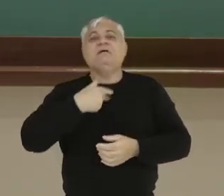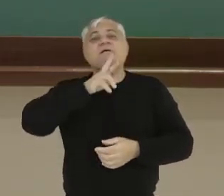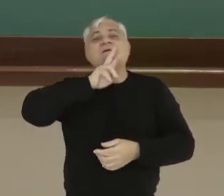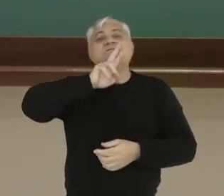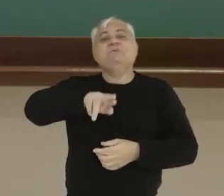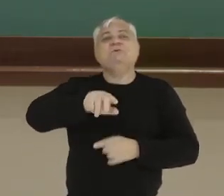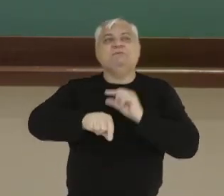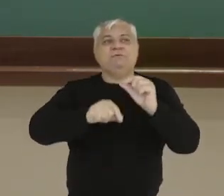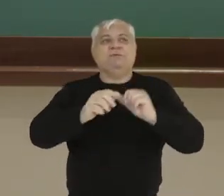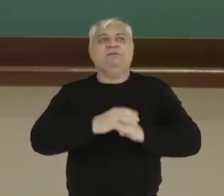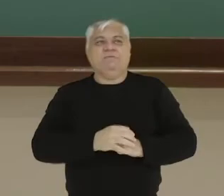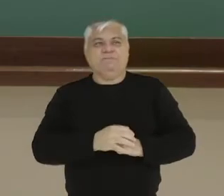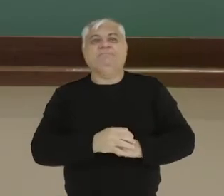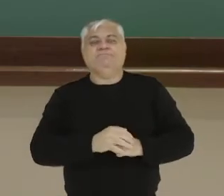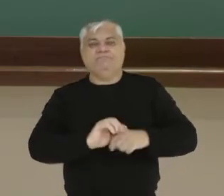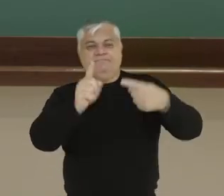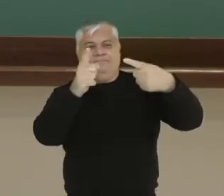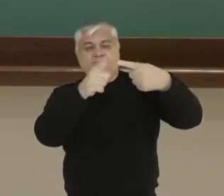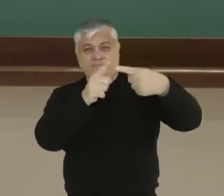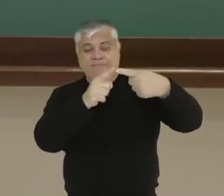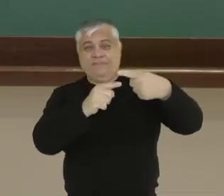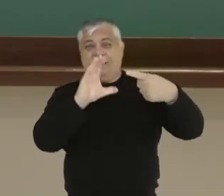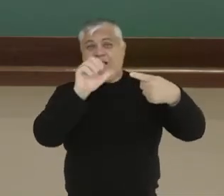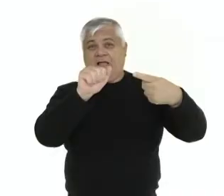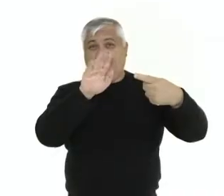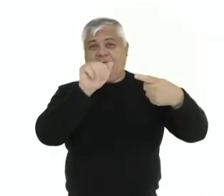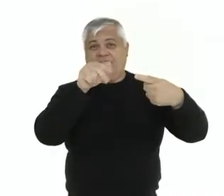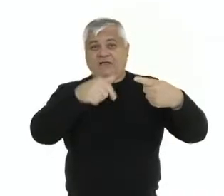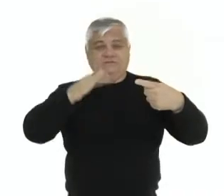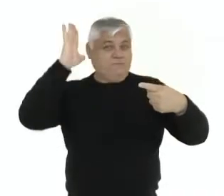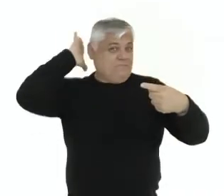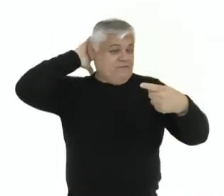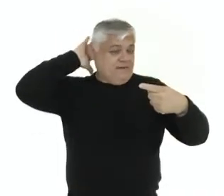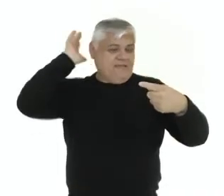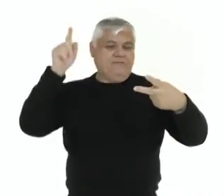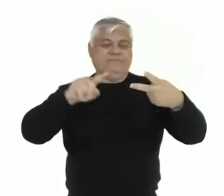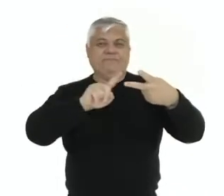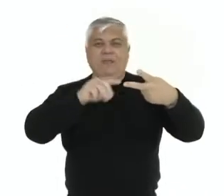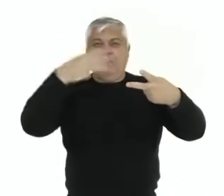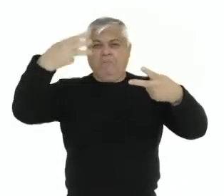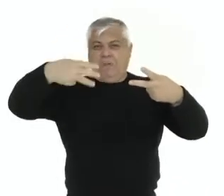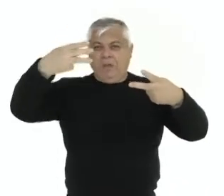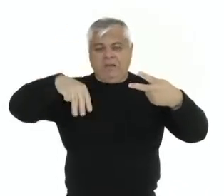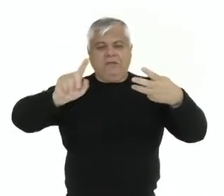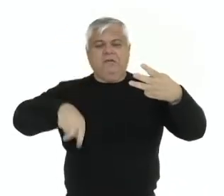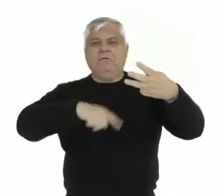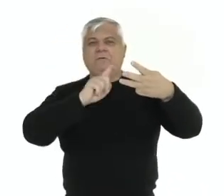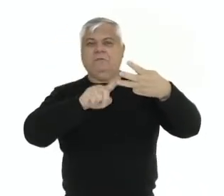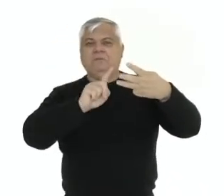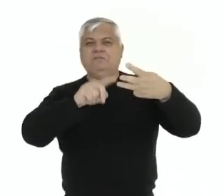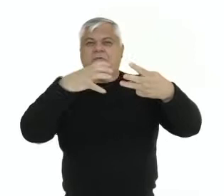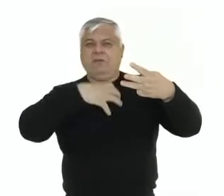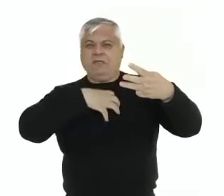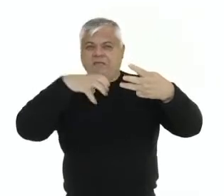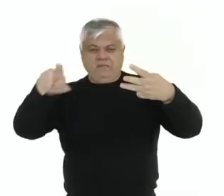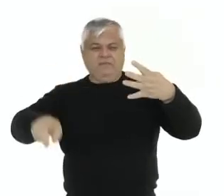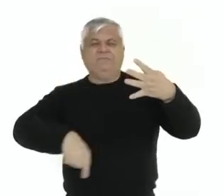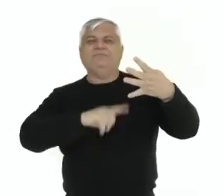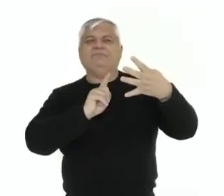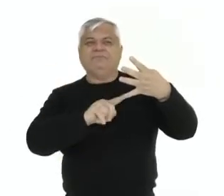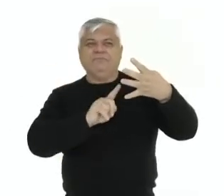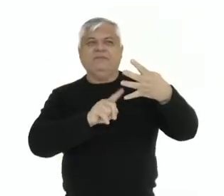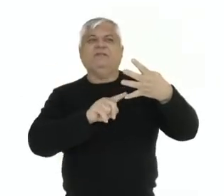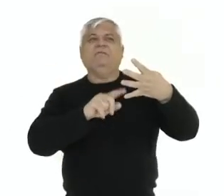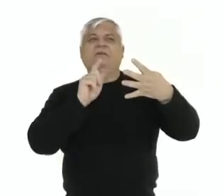para vocês, né, a cabanagem no Pará, a balaiada no Maranhão, a sabinada na Bahia, assim